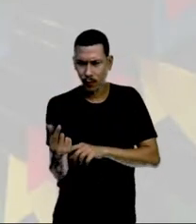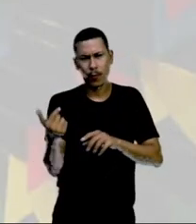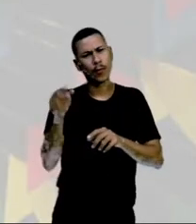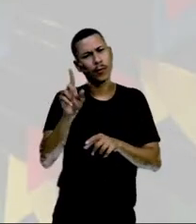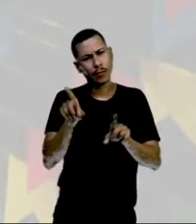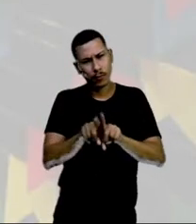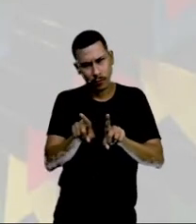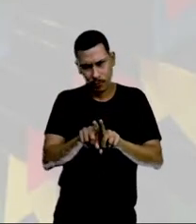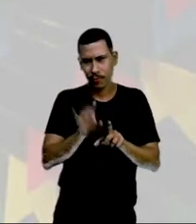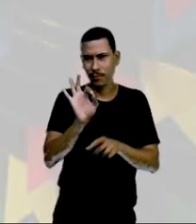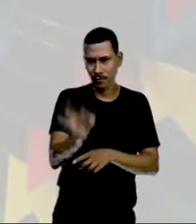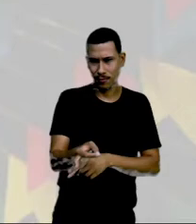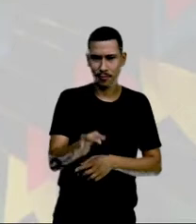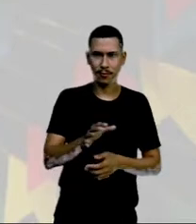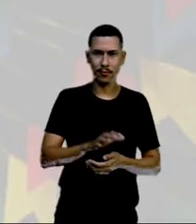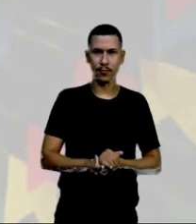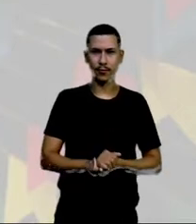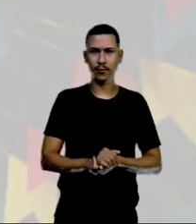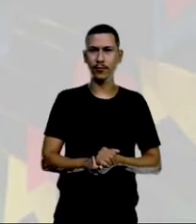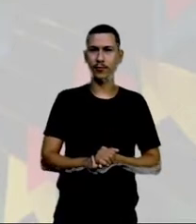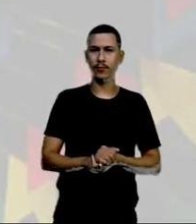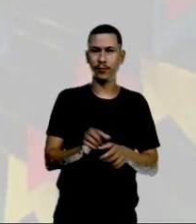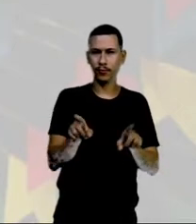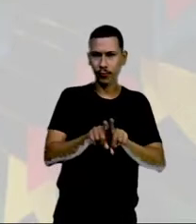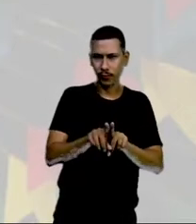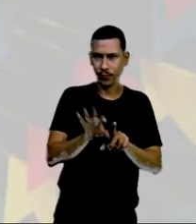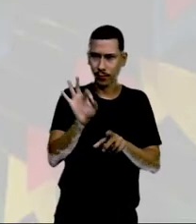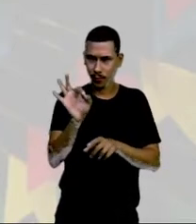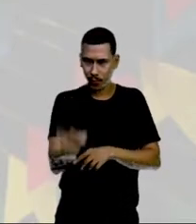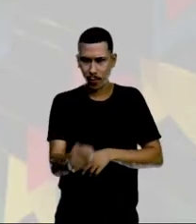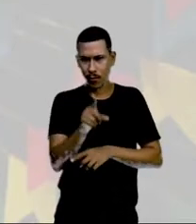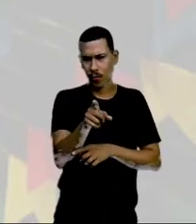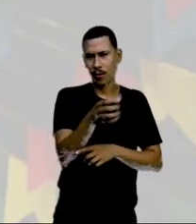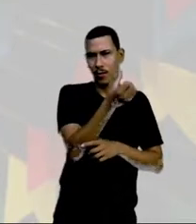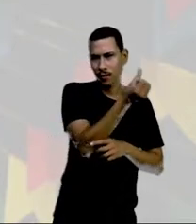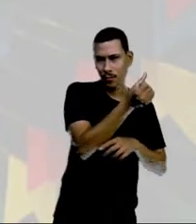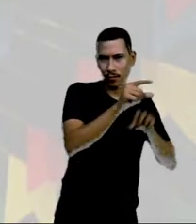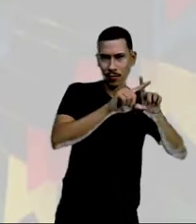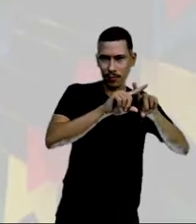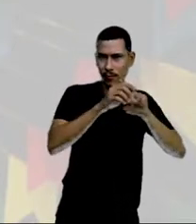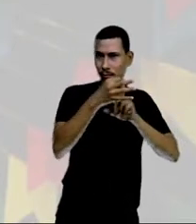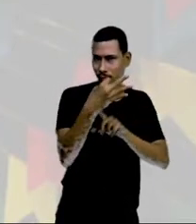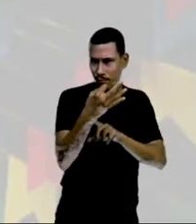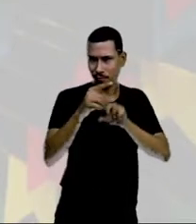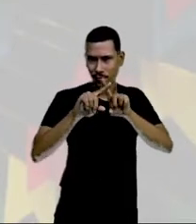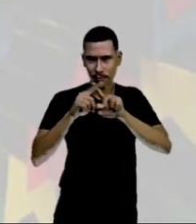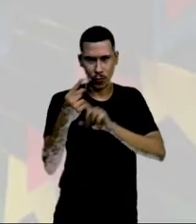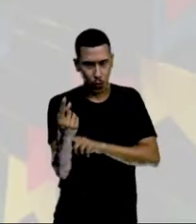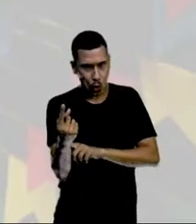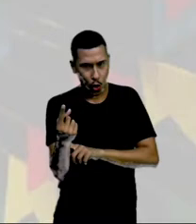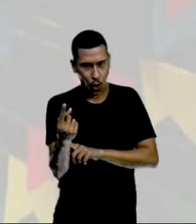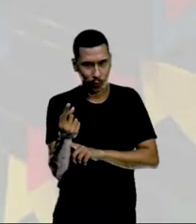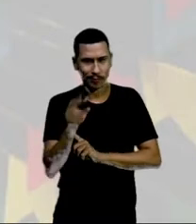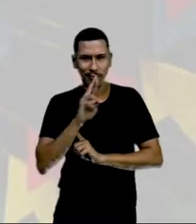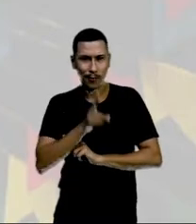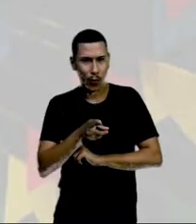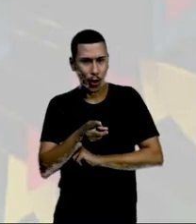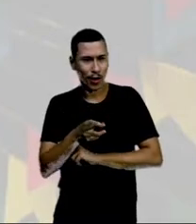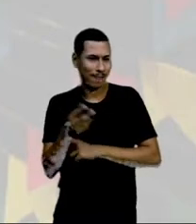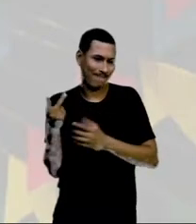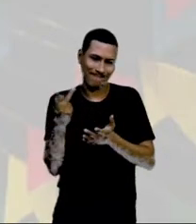certo. Também vai dar certo se você fizer 6 vezes 3 vezes 1. E a resposta